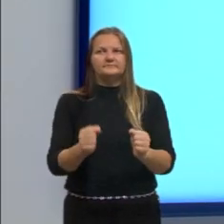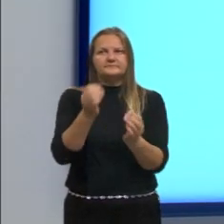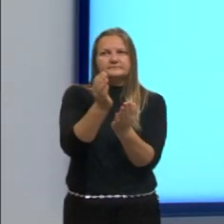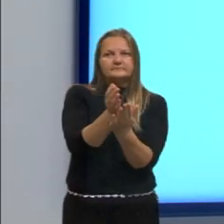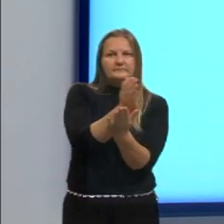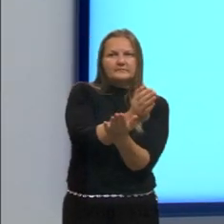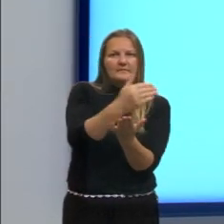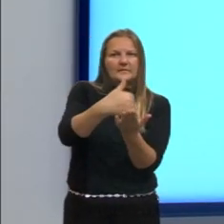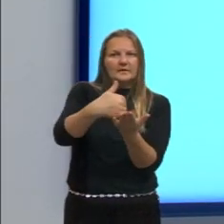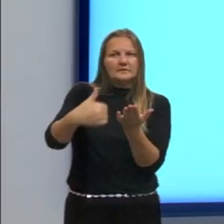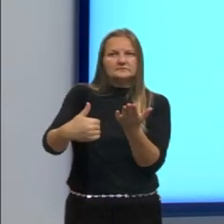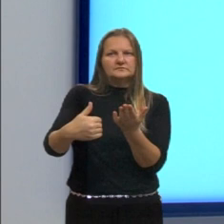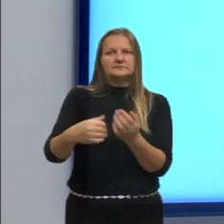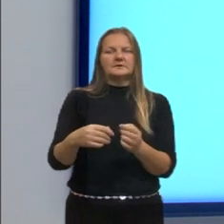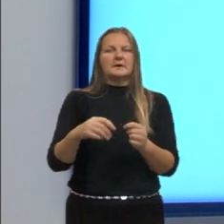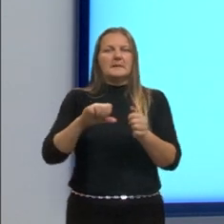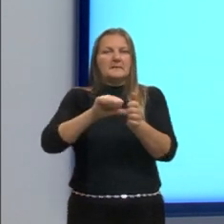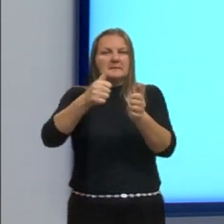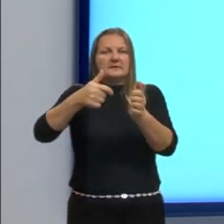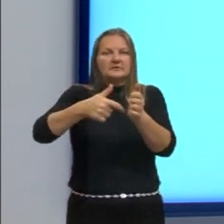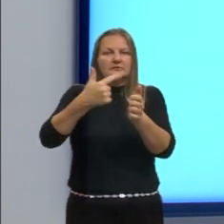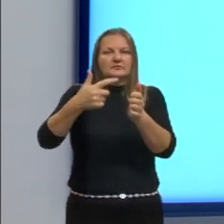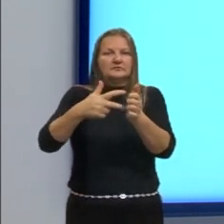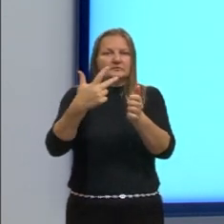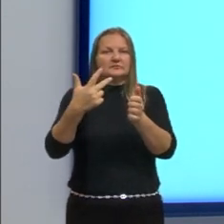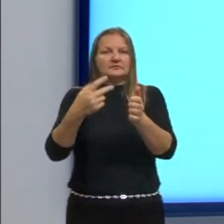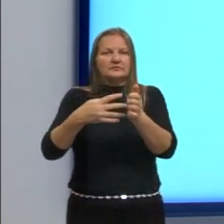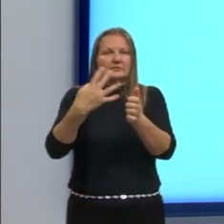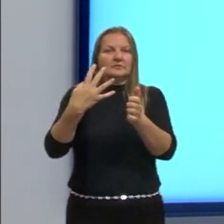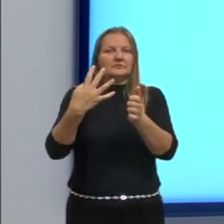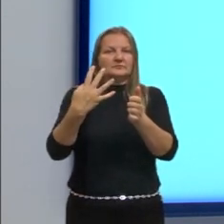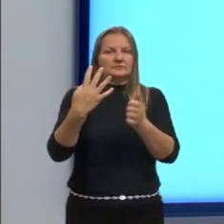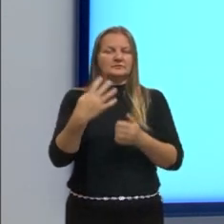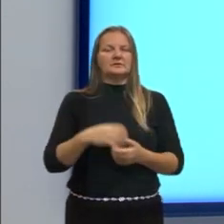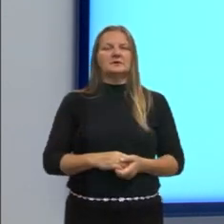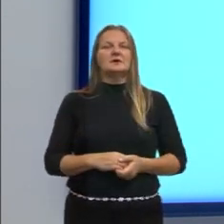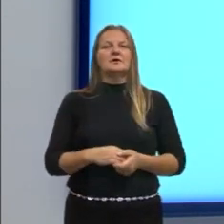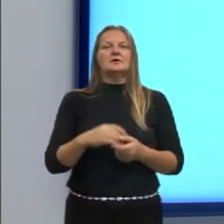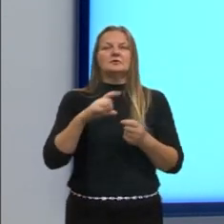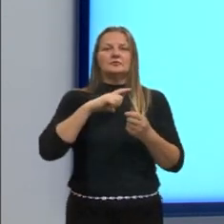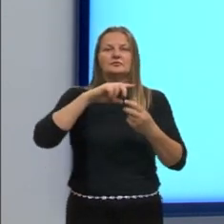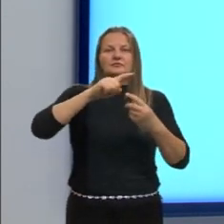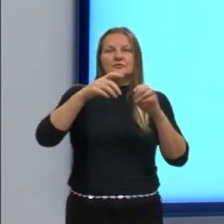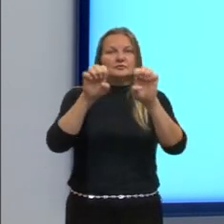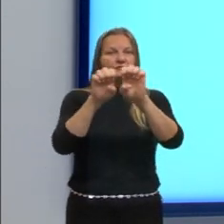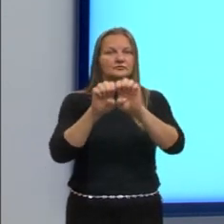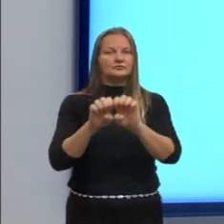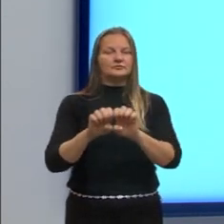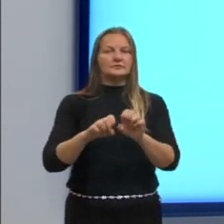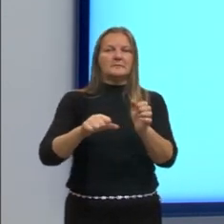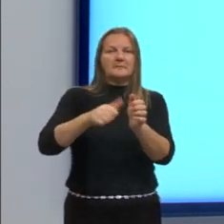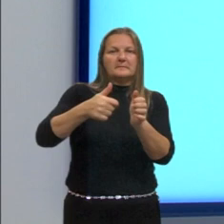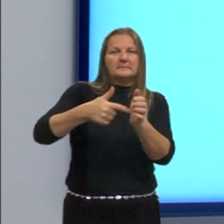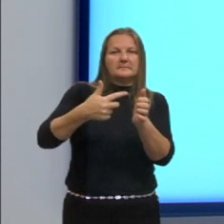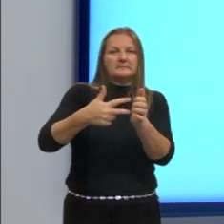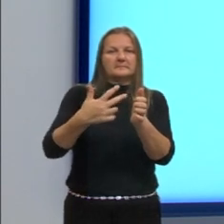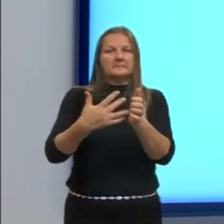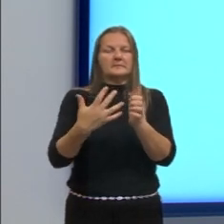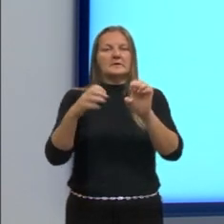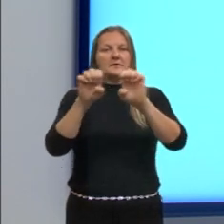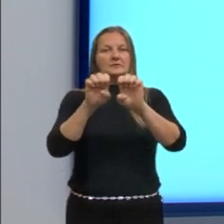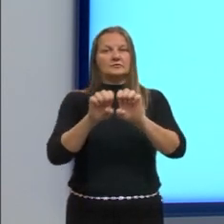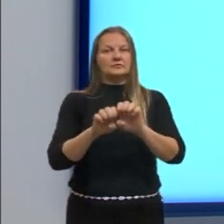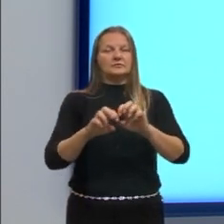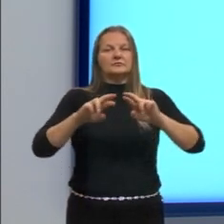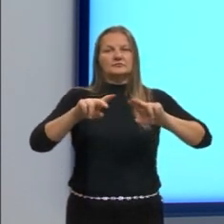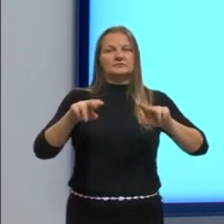entre primárias secundárias terciárias e quaternárias que conforme a sua estrutura e essa estrutura elas vão se